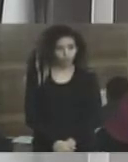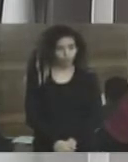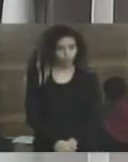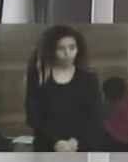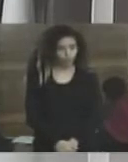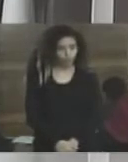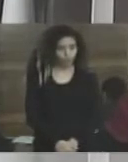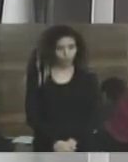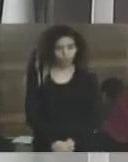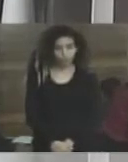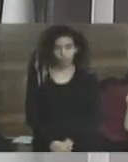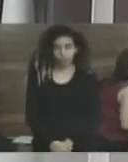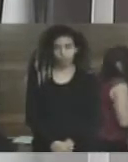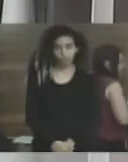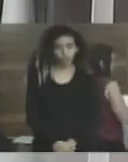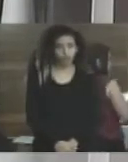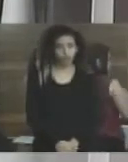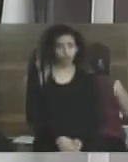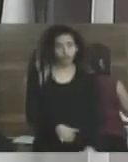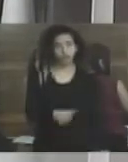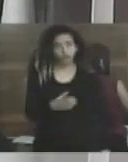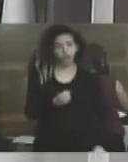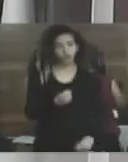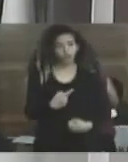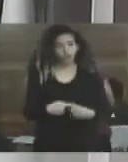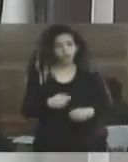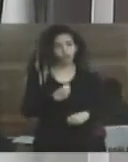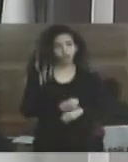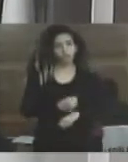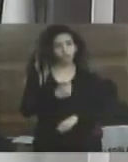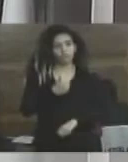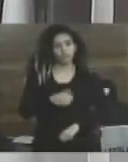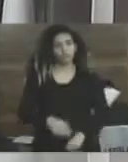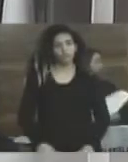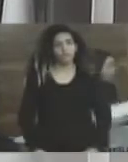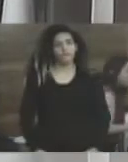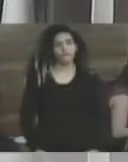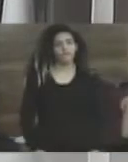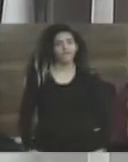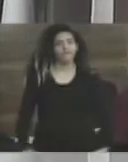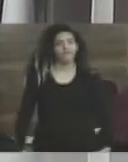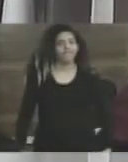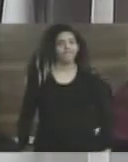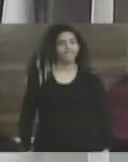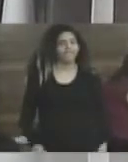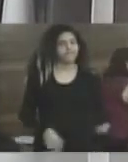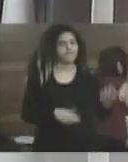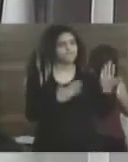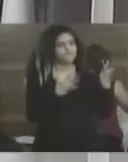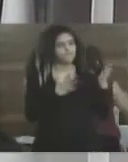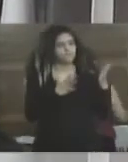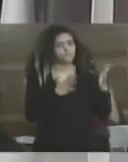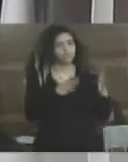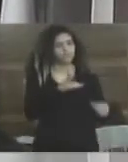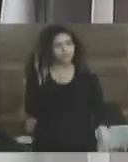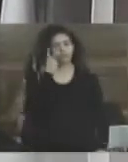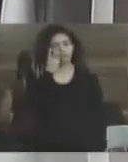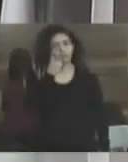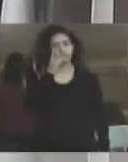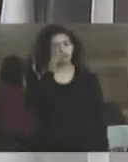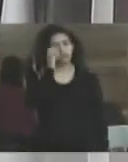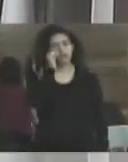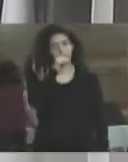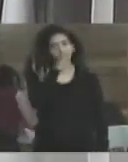Haroldo Fernandes Duarte, no bairro Sapinhatuba 1. Dá parabéns aí à nossa nobre vereadora